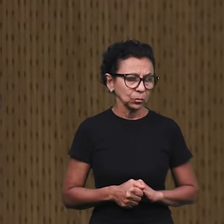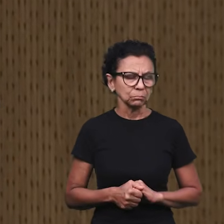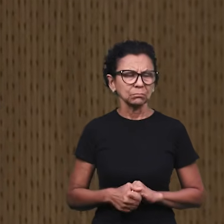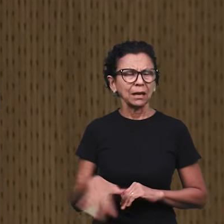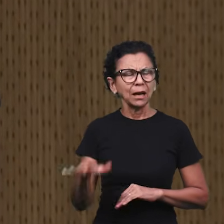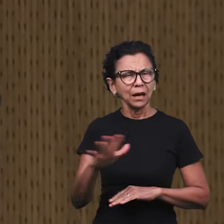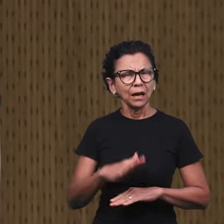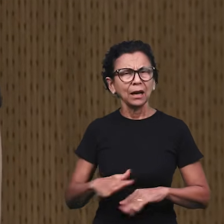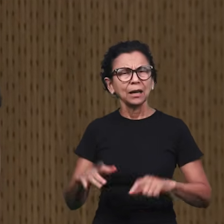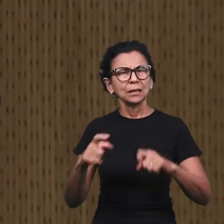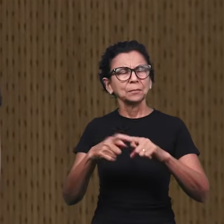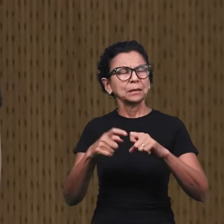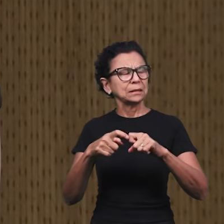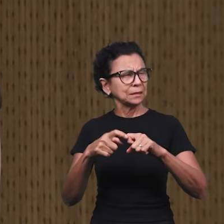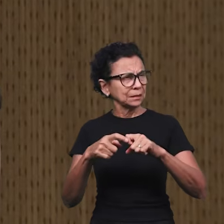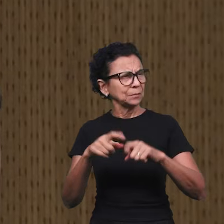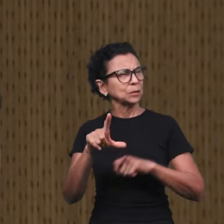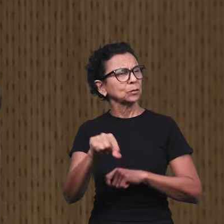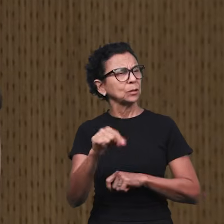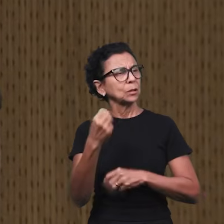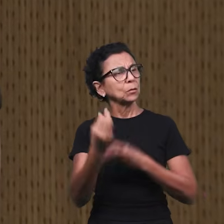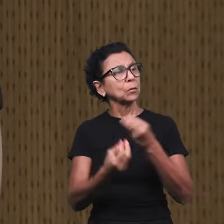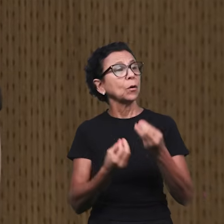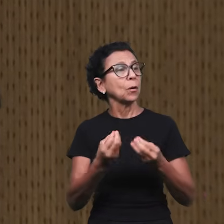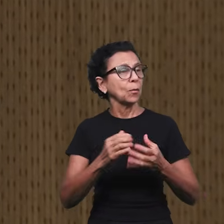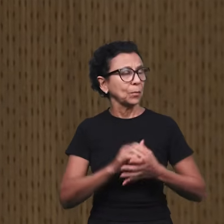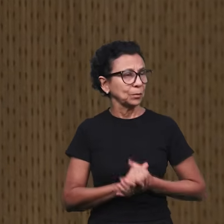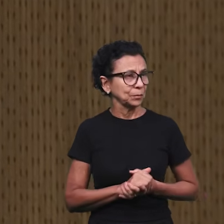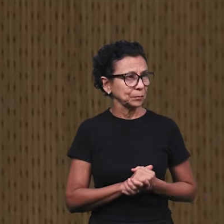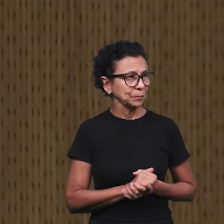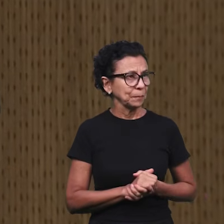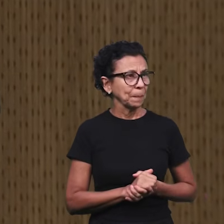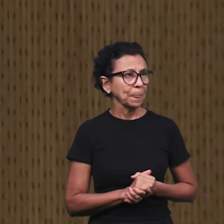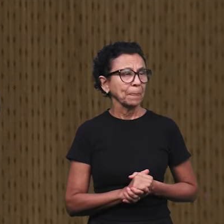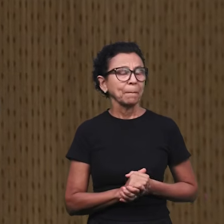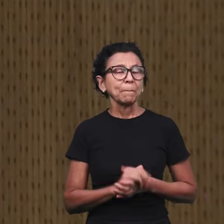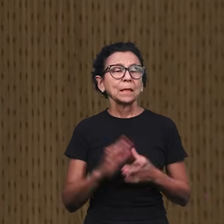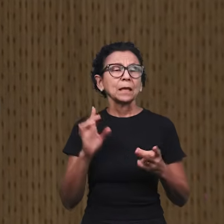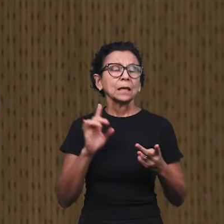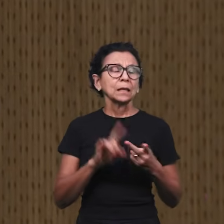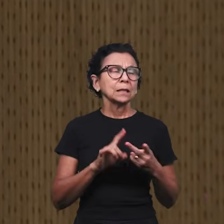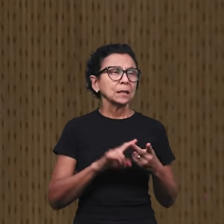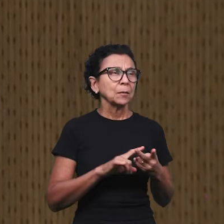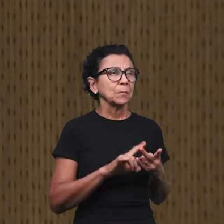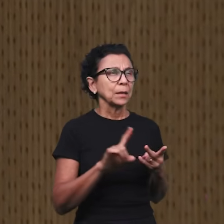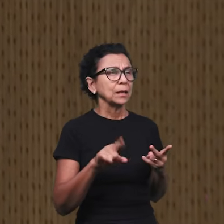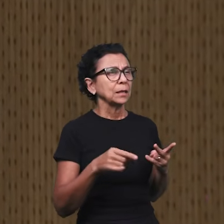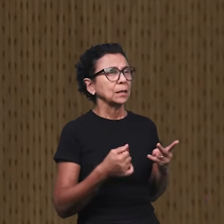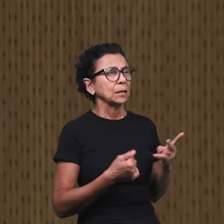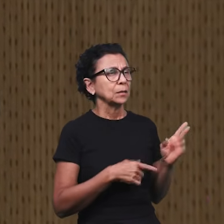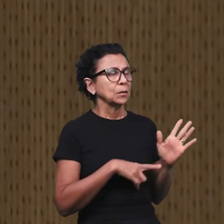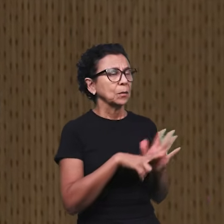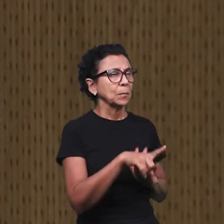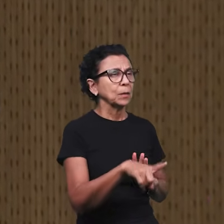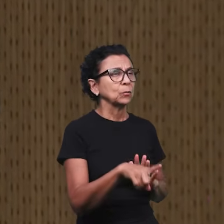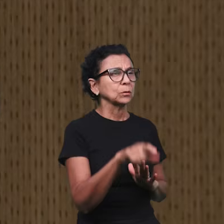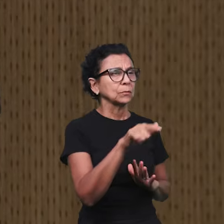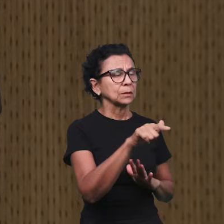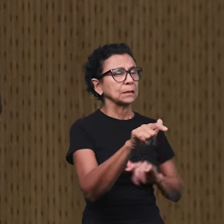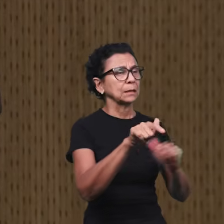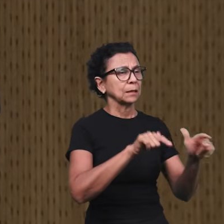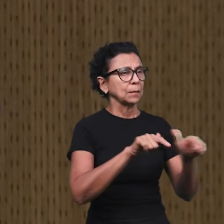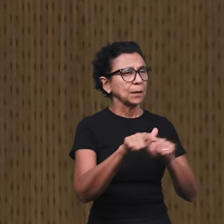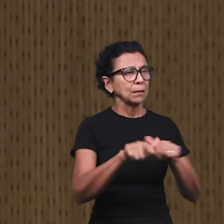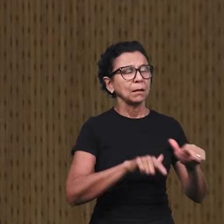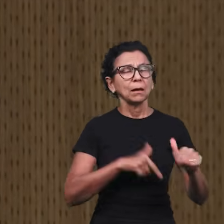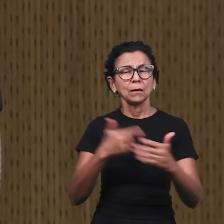a medicina? E a gente estava falando sobre a carreira do senhor, sobre a graduação, sobre como o senhor trabalhava enquanto fazia a graduação.